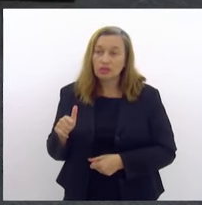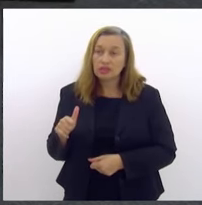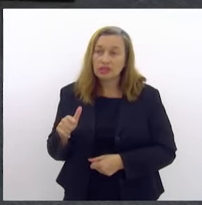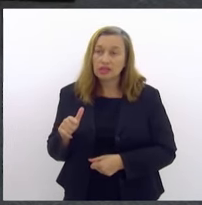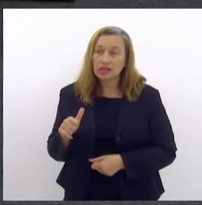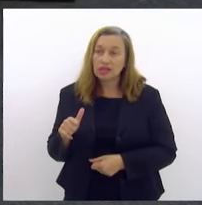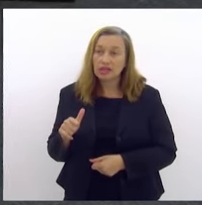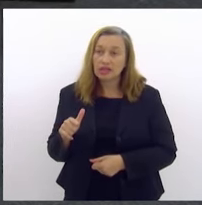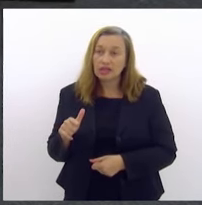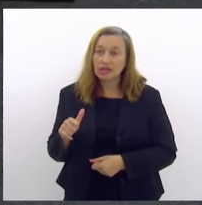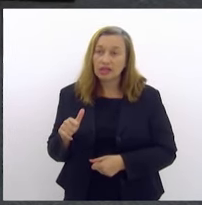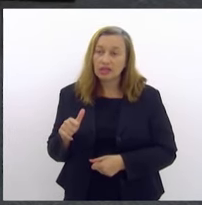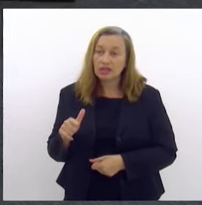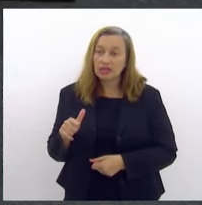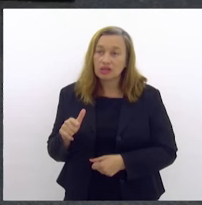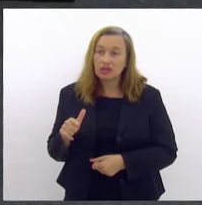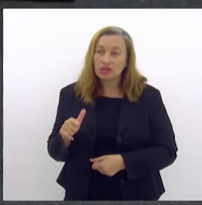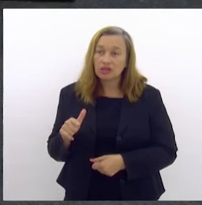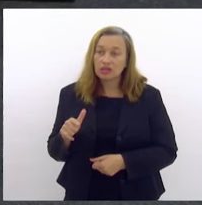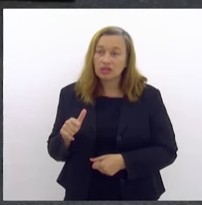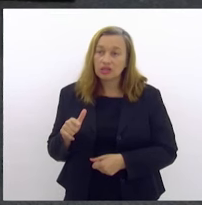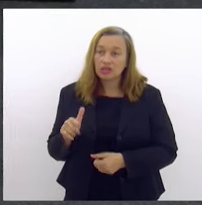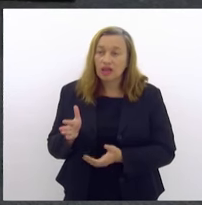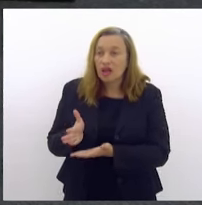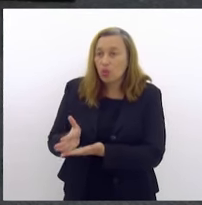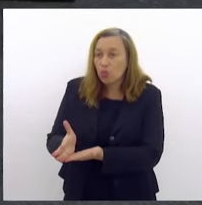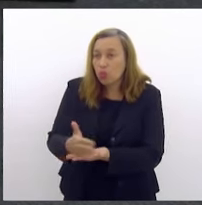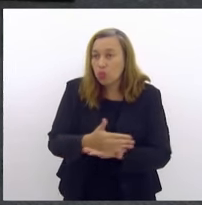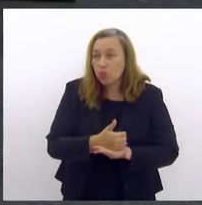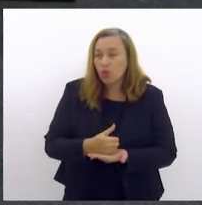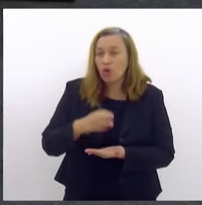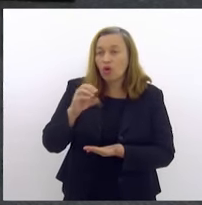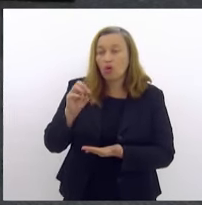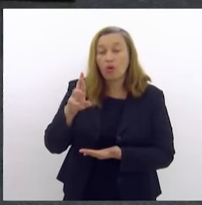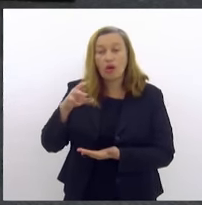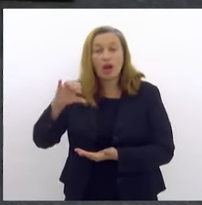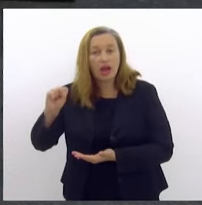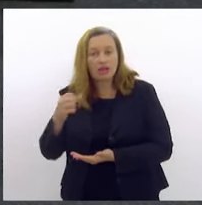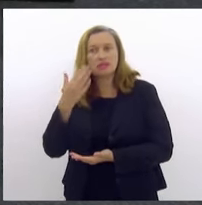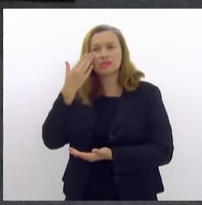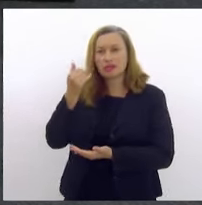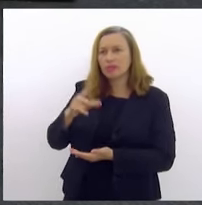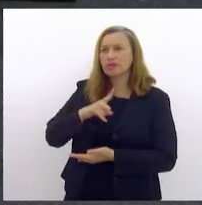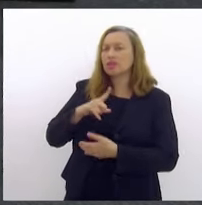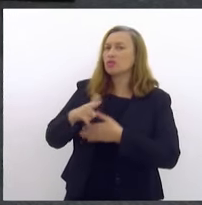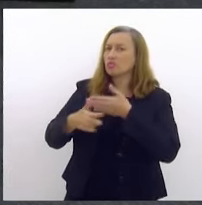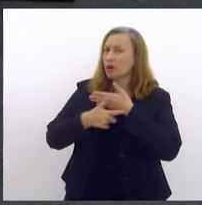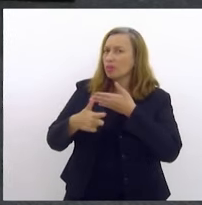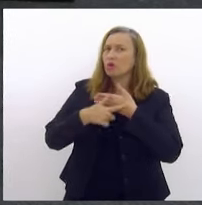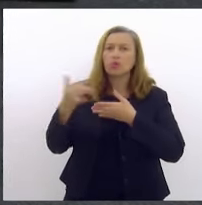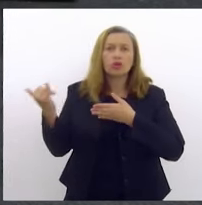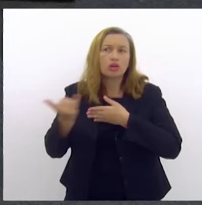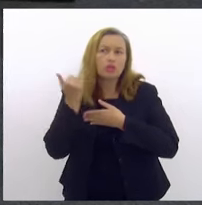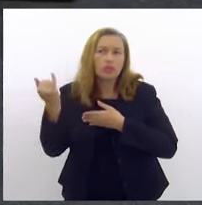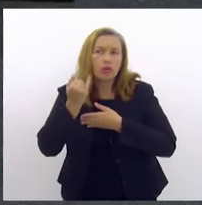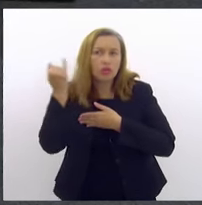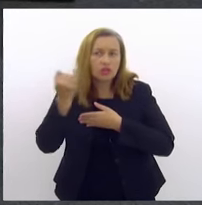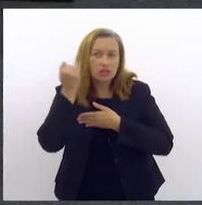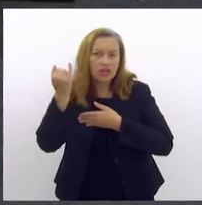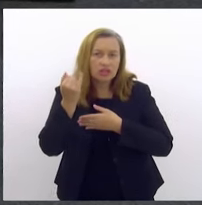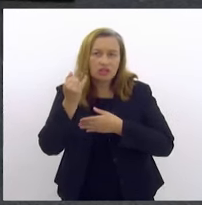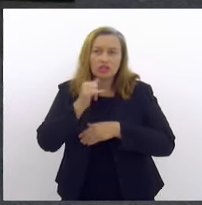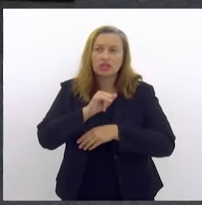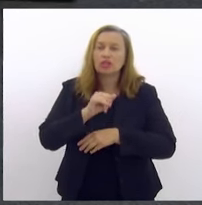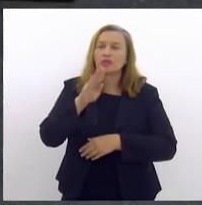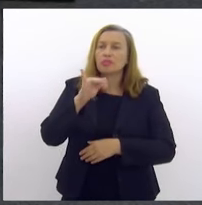tipificação da extração de corais. Vossa Excelência sabe que os corais têm um papel muito importante na